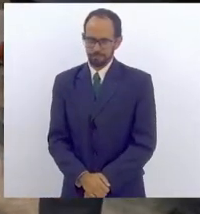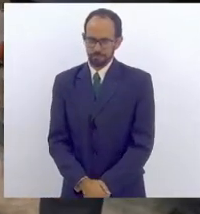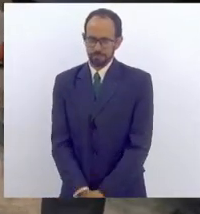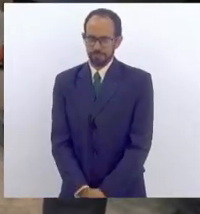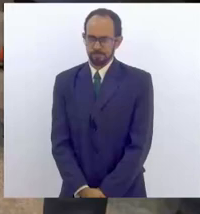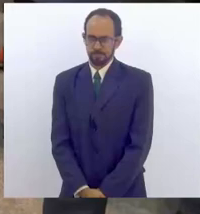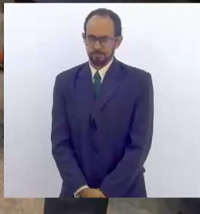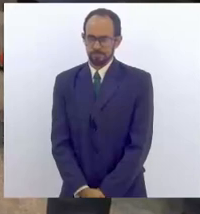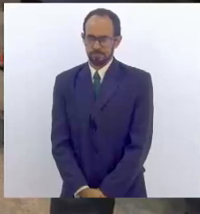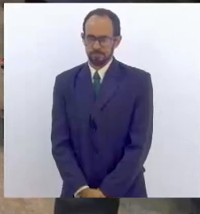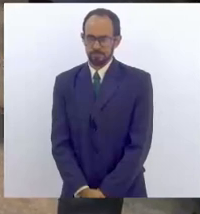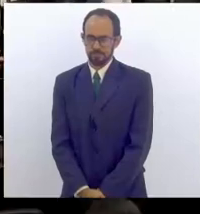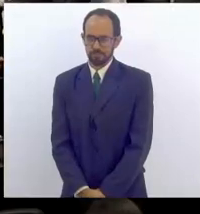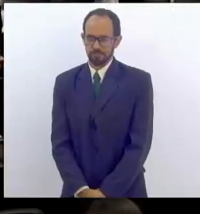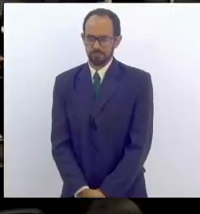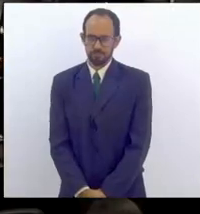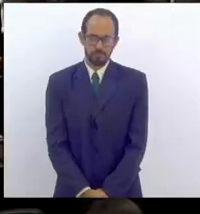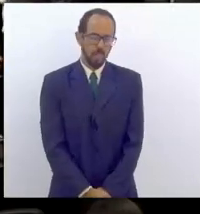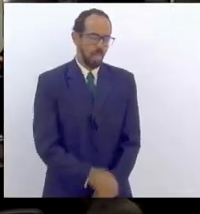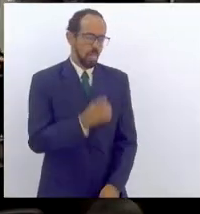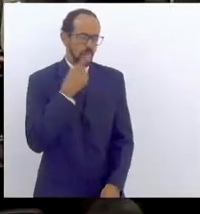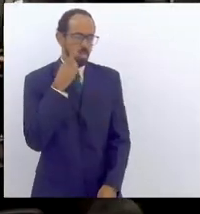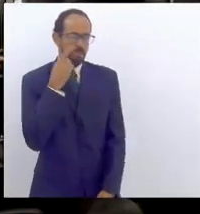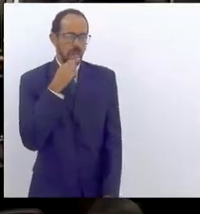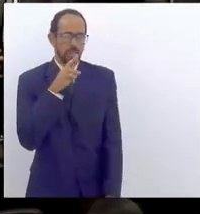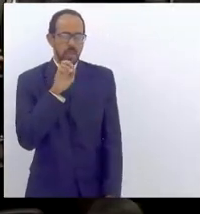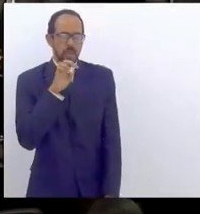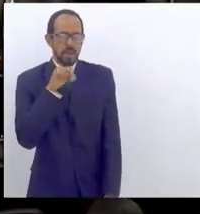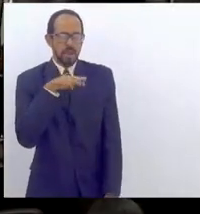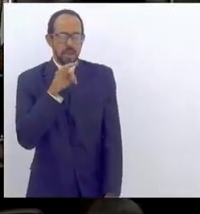sim. Deputada Renata Souza.